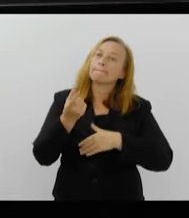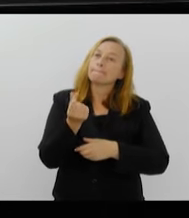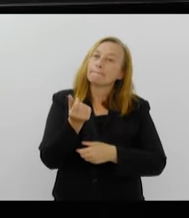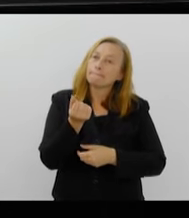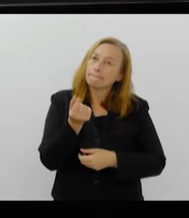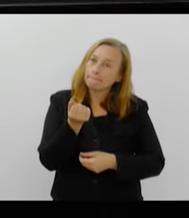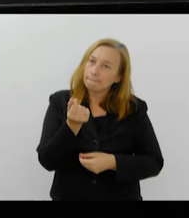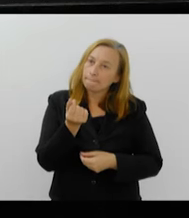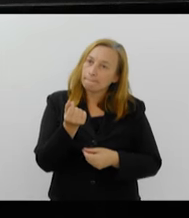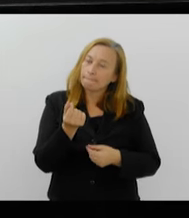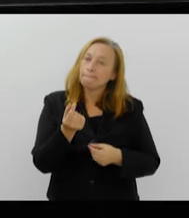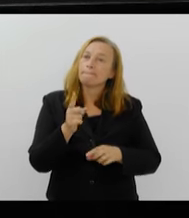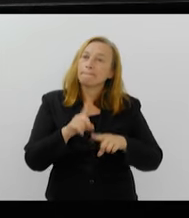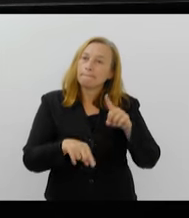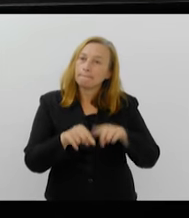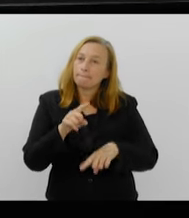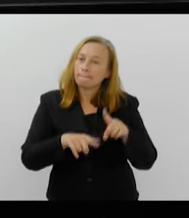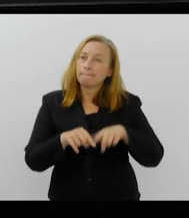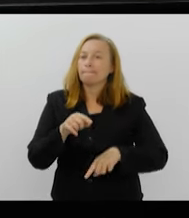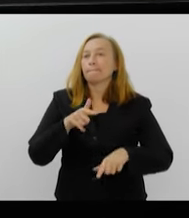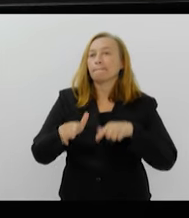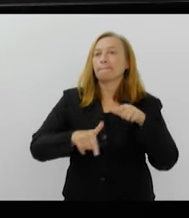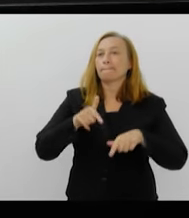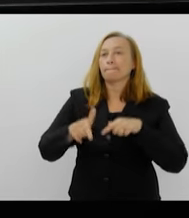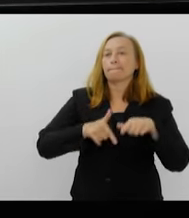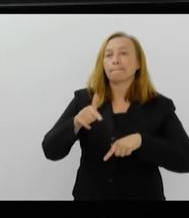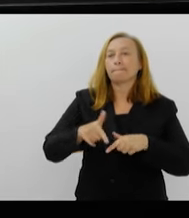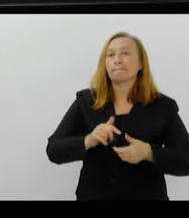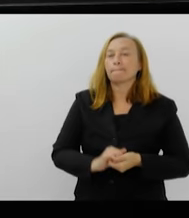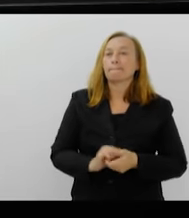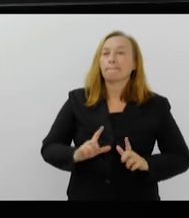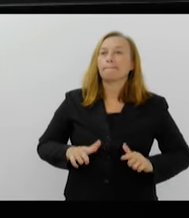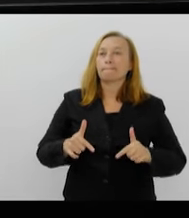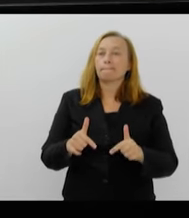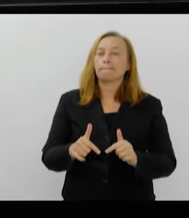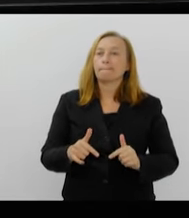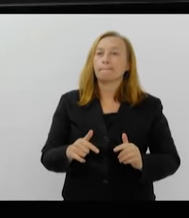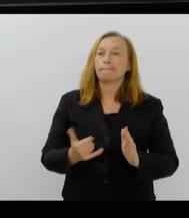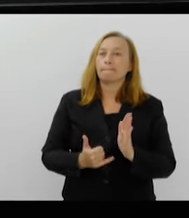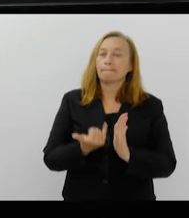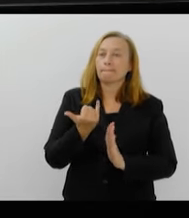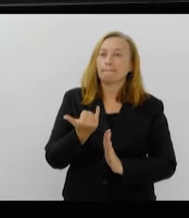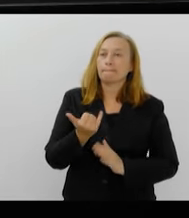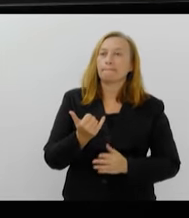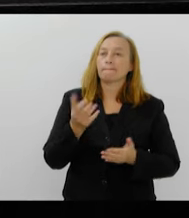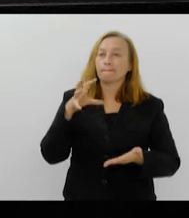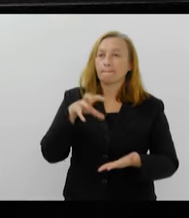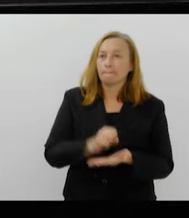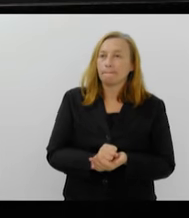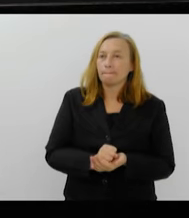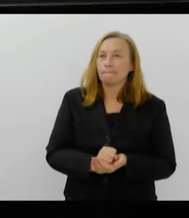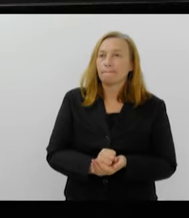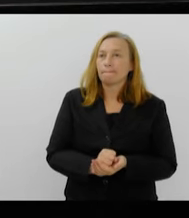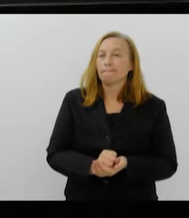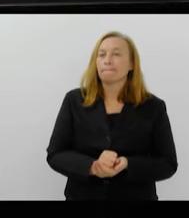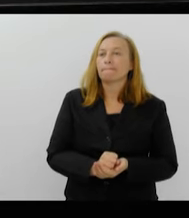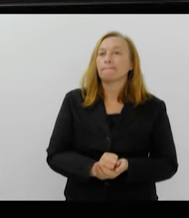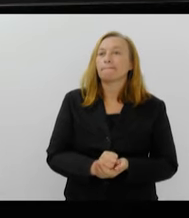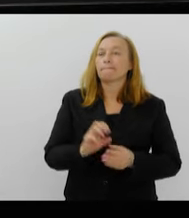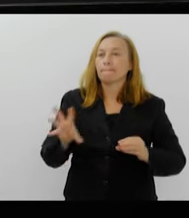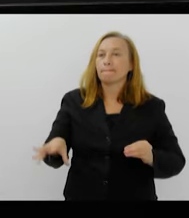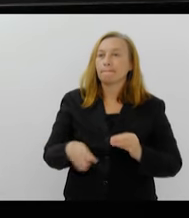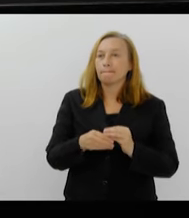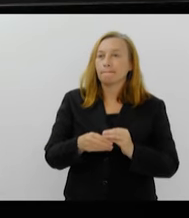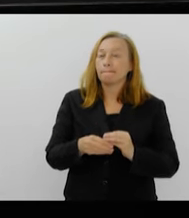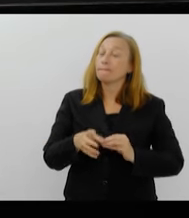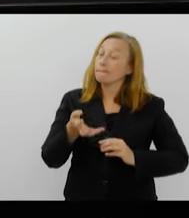correntes de produtos e serviços, consequência da ação inflacionária registrada. O incremento, agora um ponto